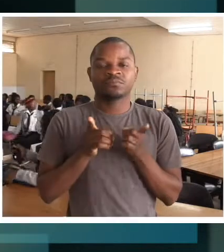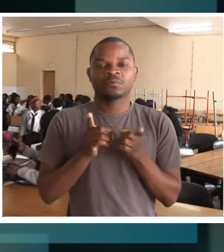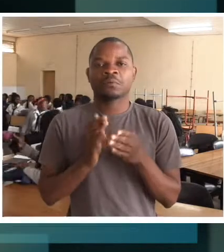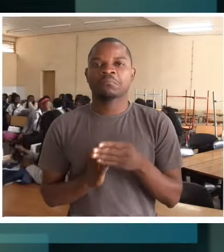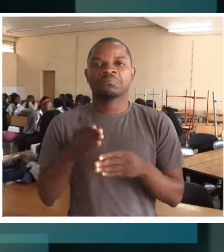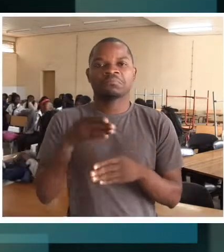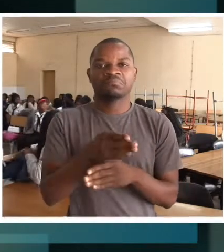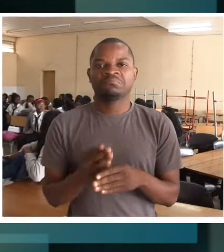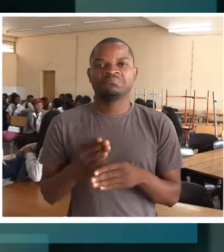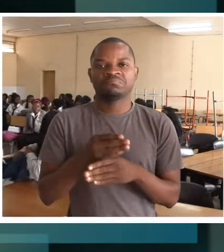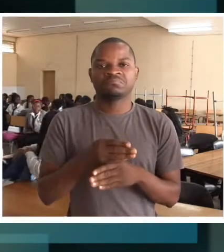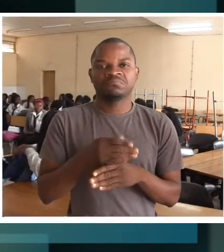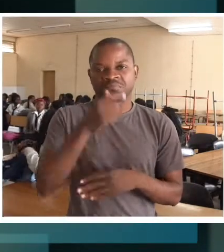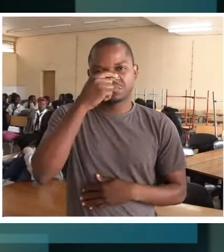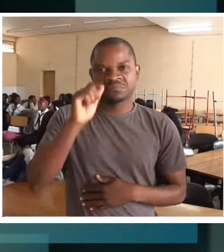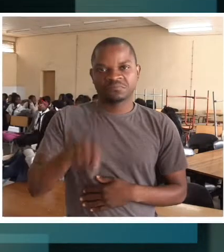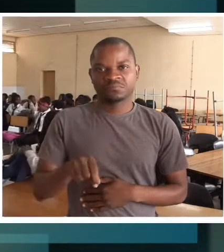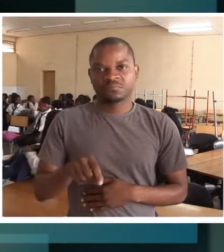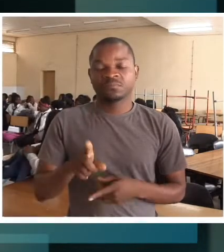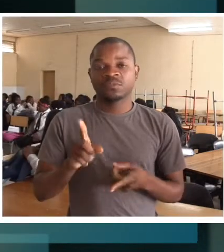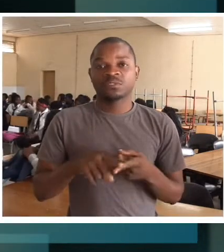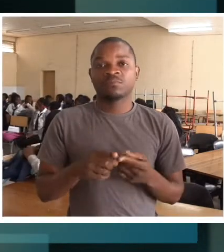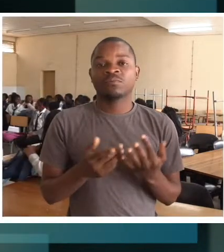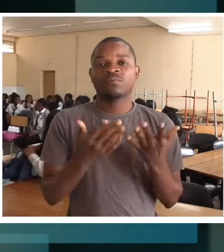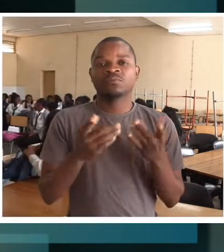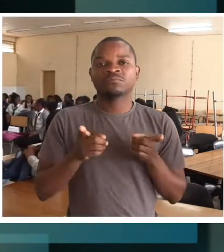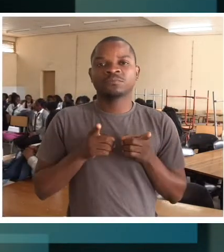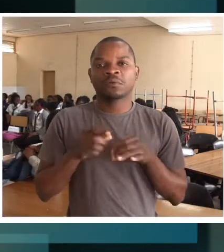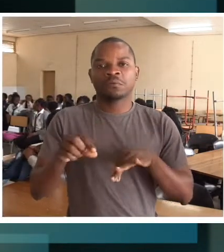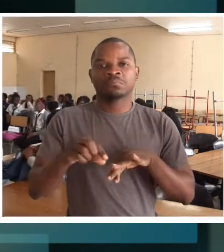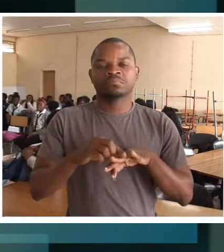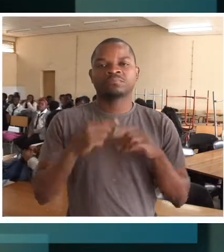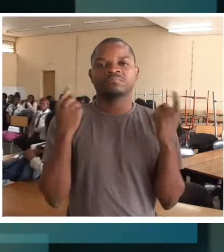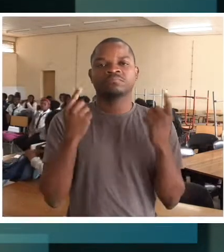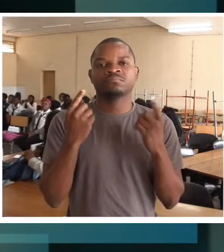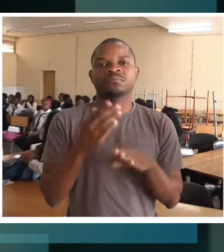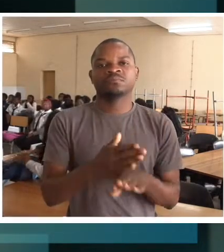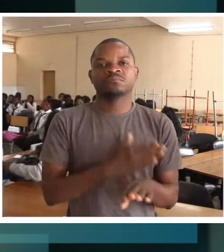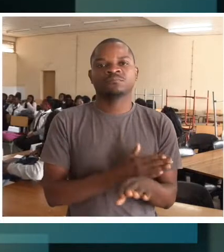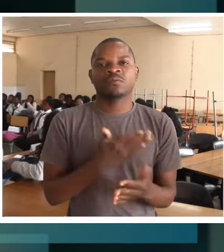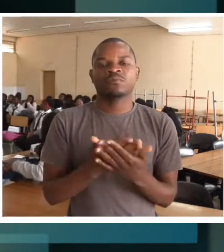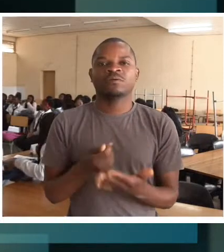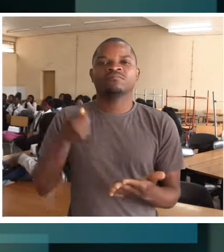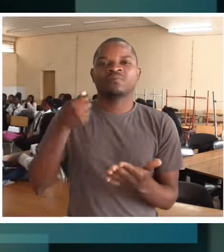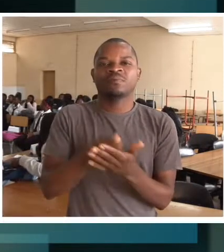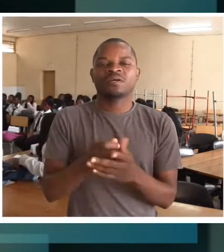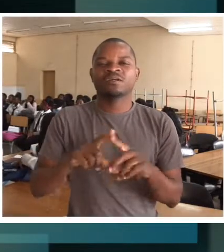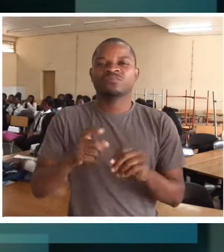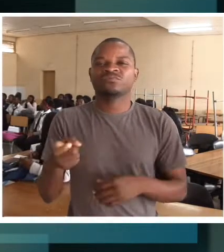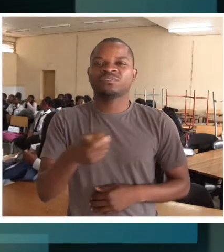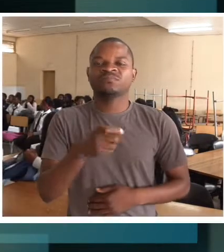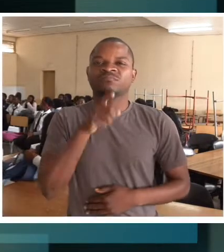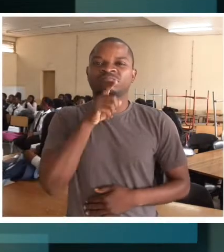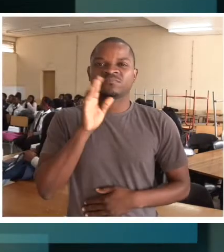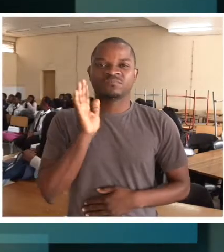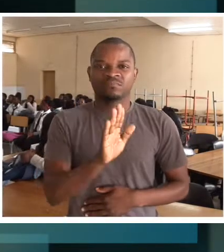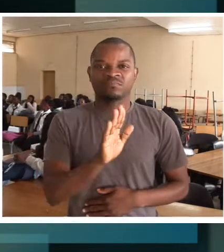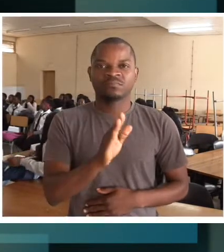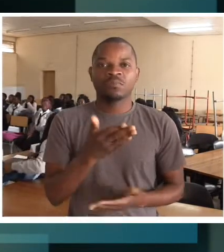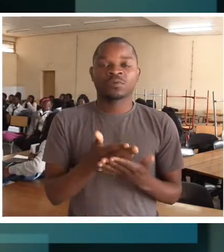rapariga. A rapariga, ultimamente, tem se casado muito cedo para pagar algumas dívidas que os pais têm.